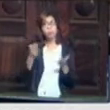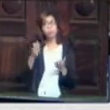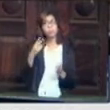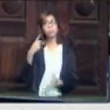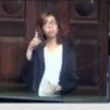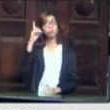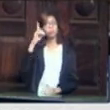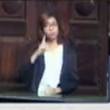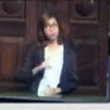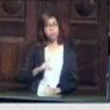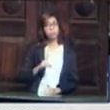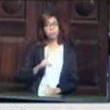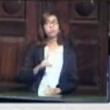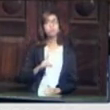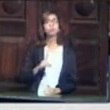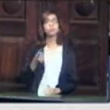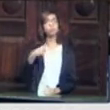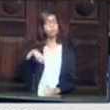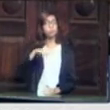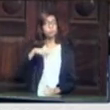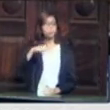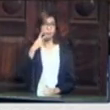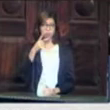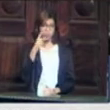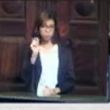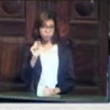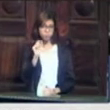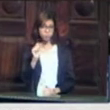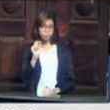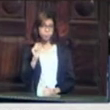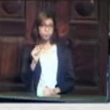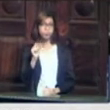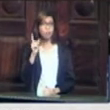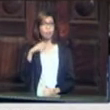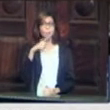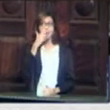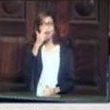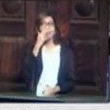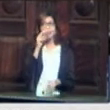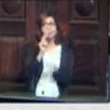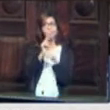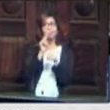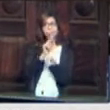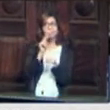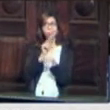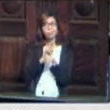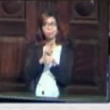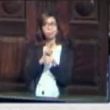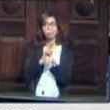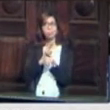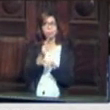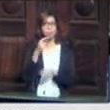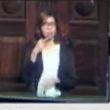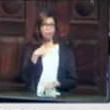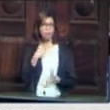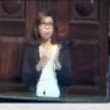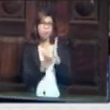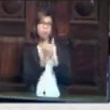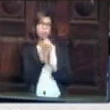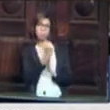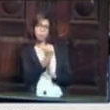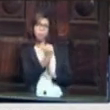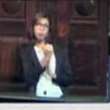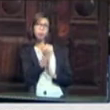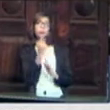direito adquirido, estamos falando, na verdade, de um empréstimo compulsório. Eu concedo um aumento de